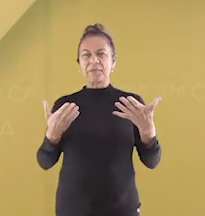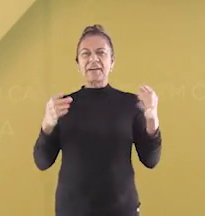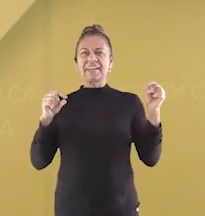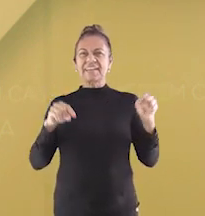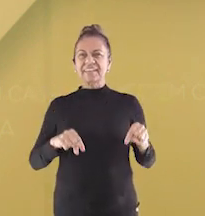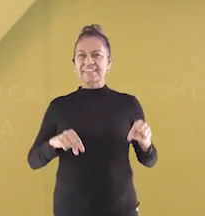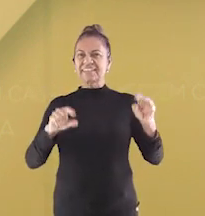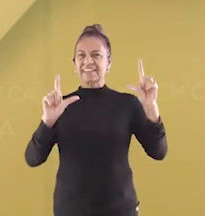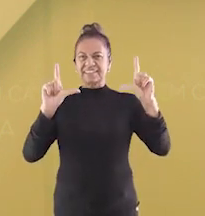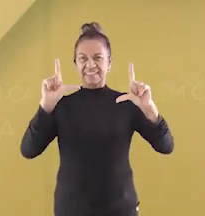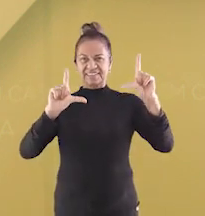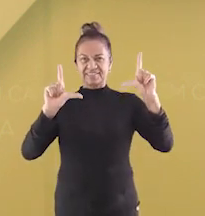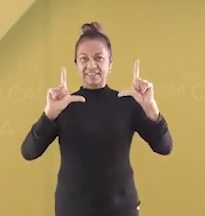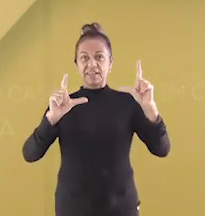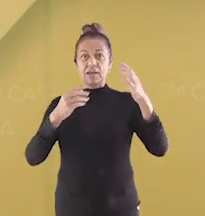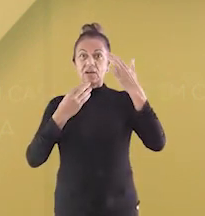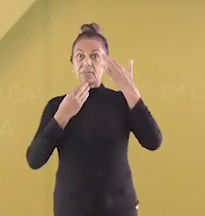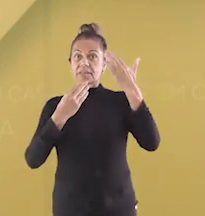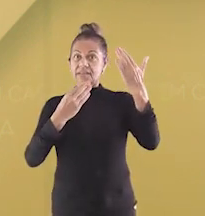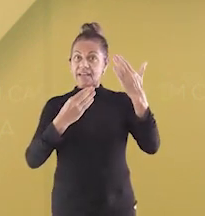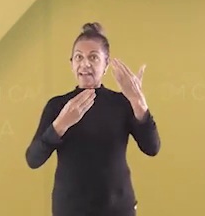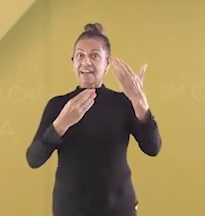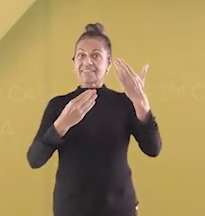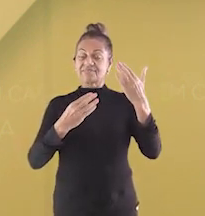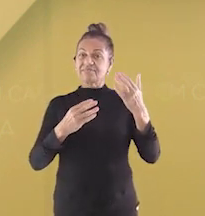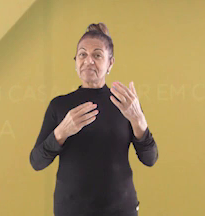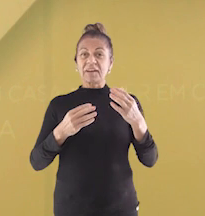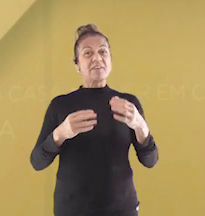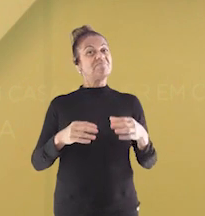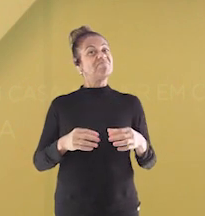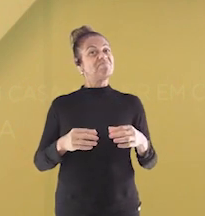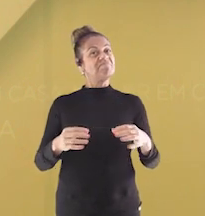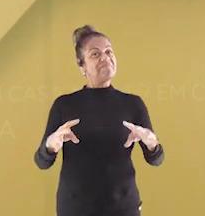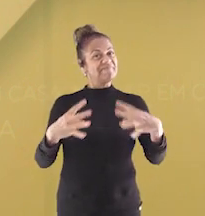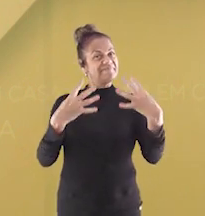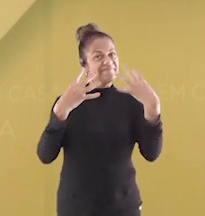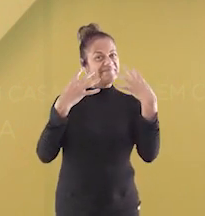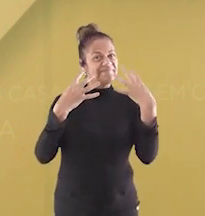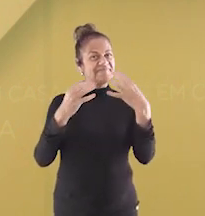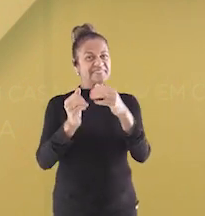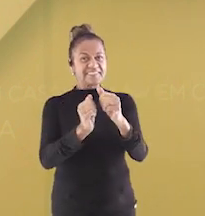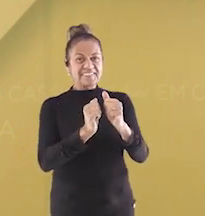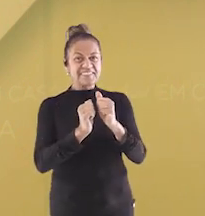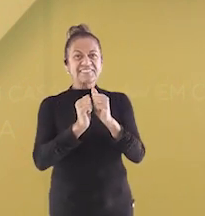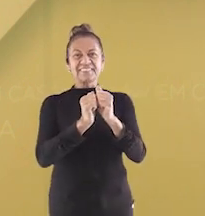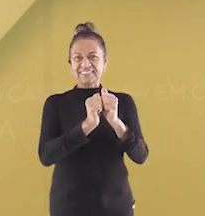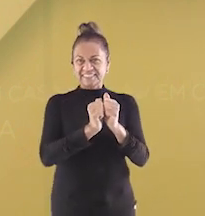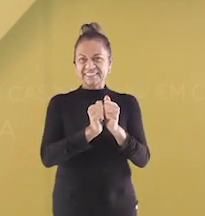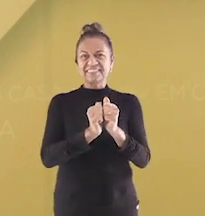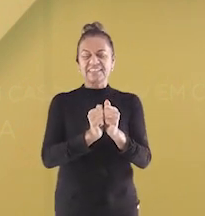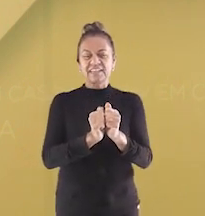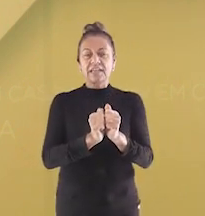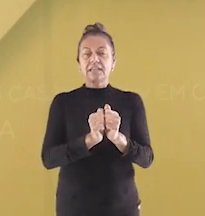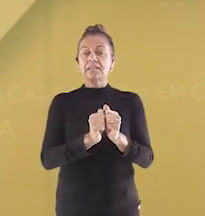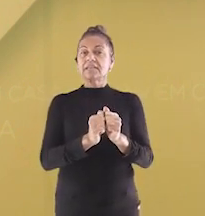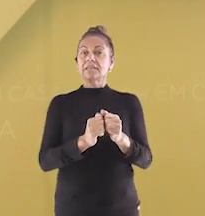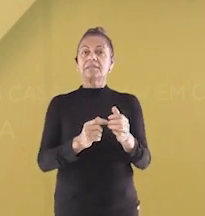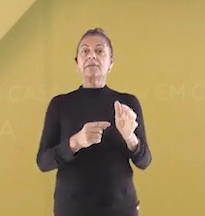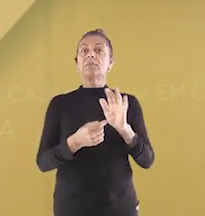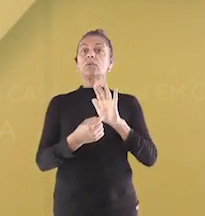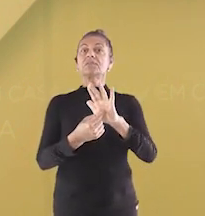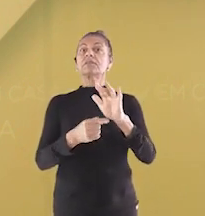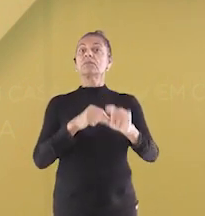TV. Obrigada por acompanhar a programação do nosso canal. Isso mostra que você quer sempre aprender